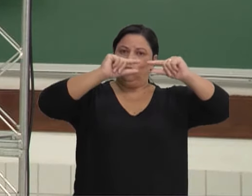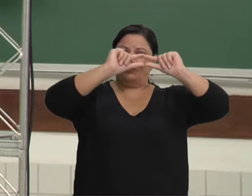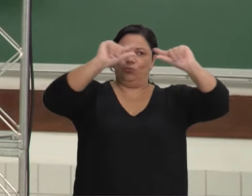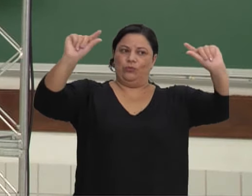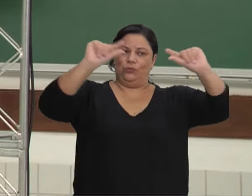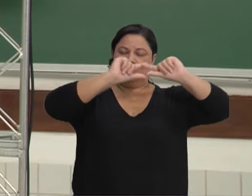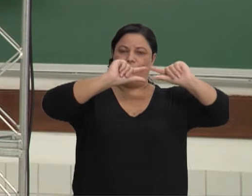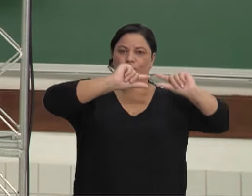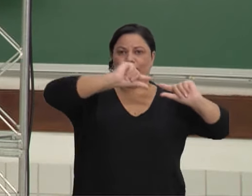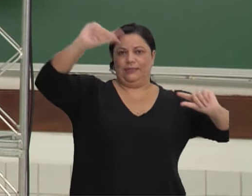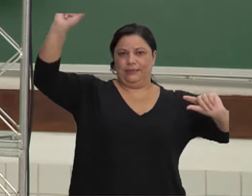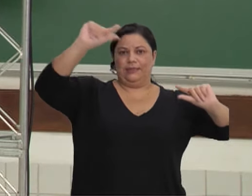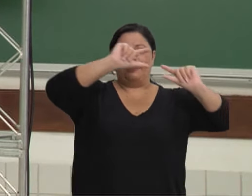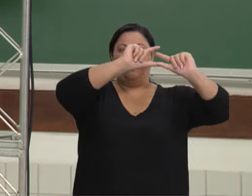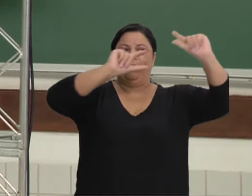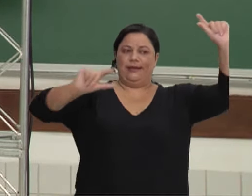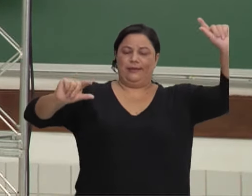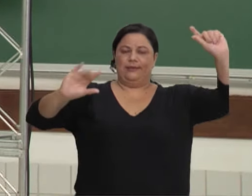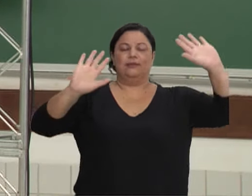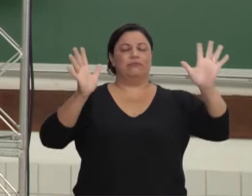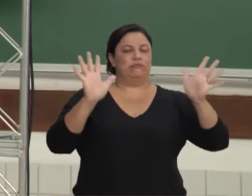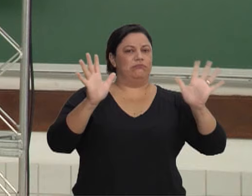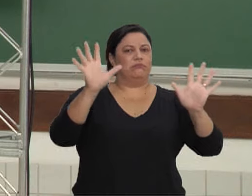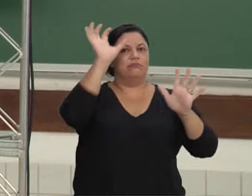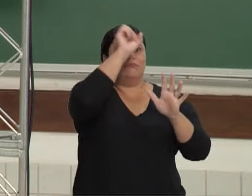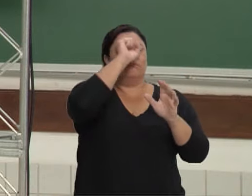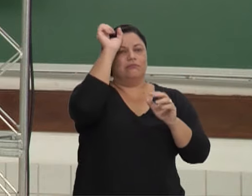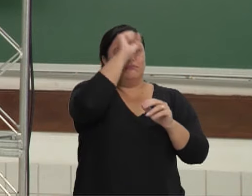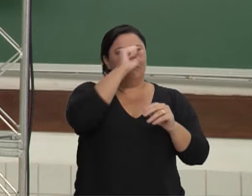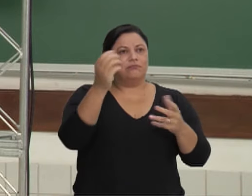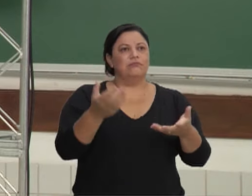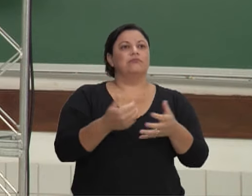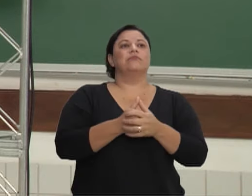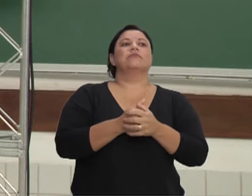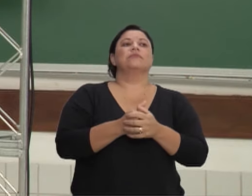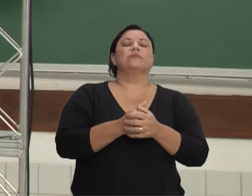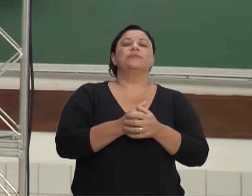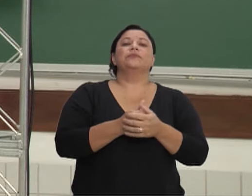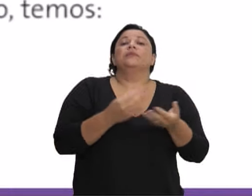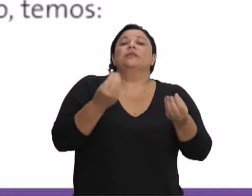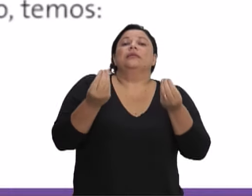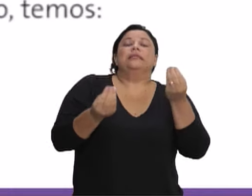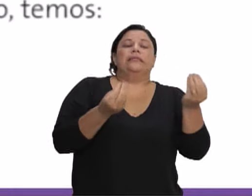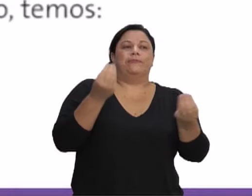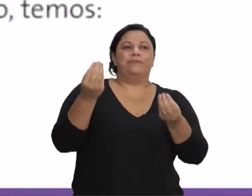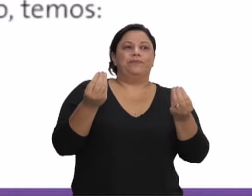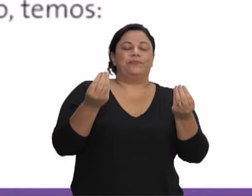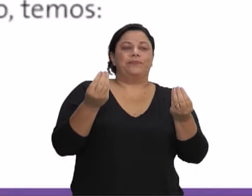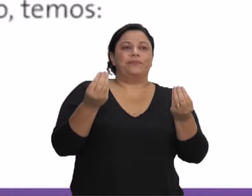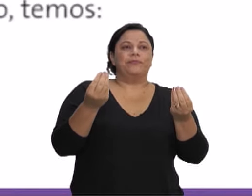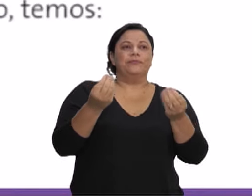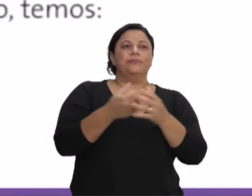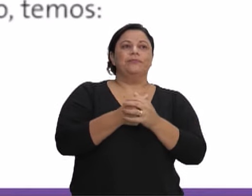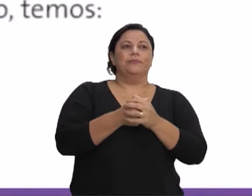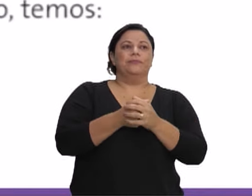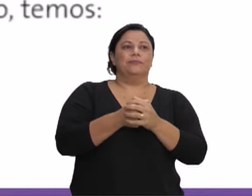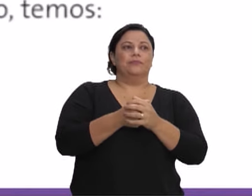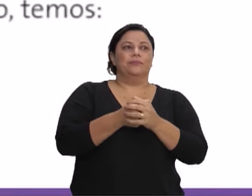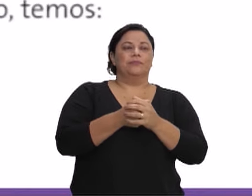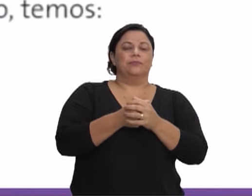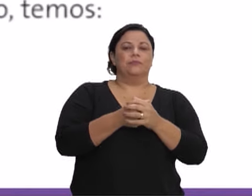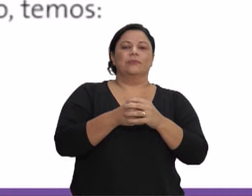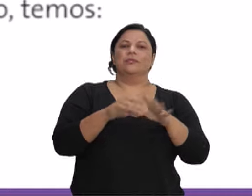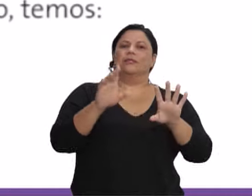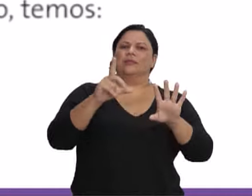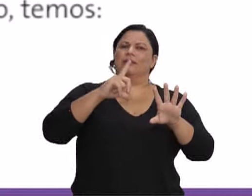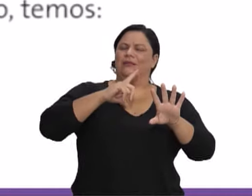né? Enfim, a gente vai poder fazer um sistema, um pequeno sistema. Tá, montei meu